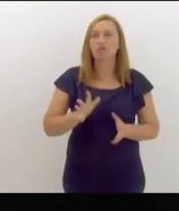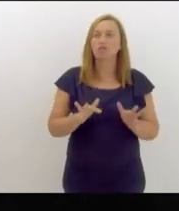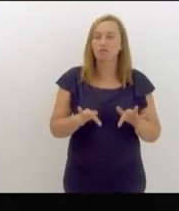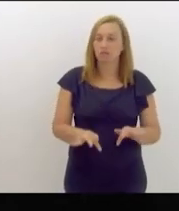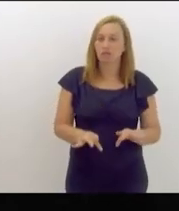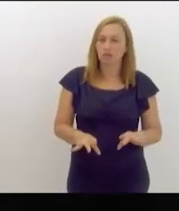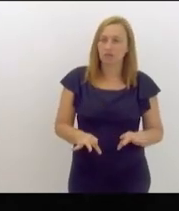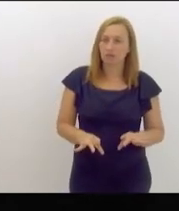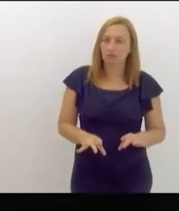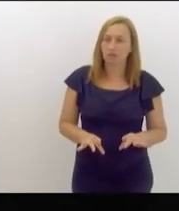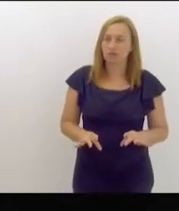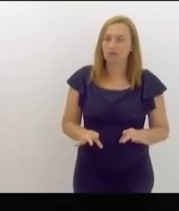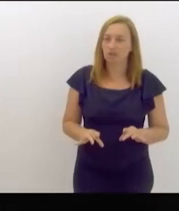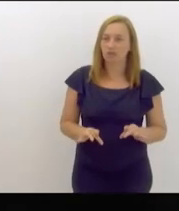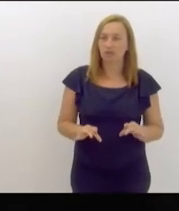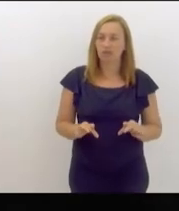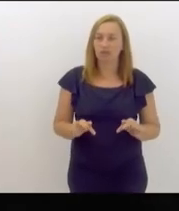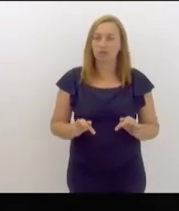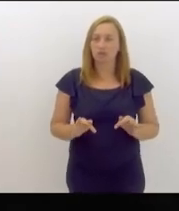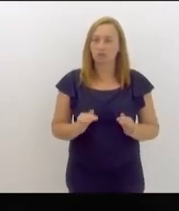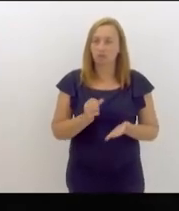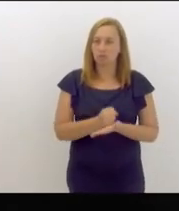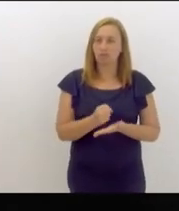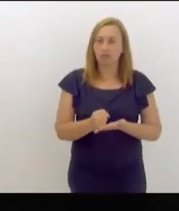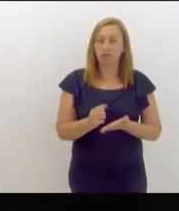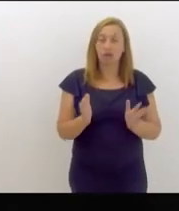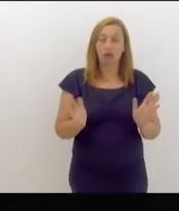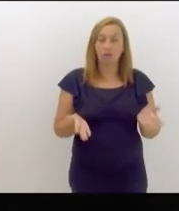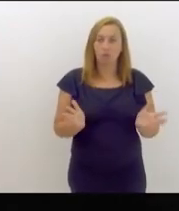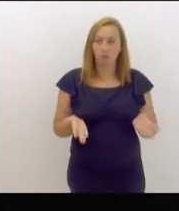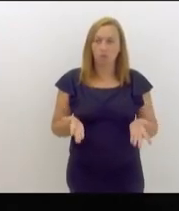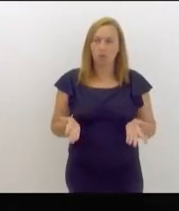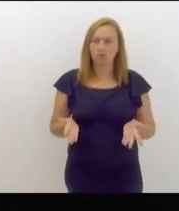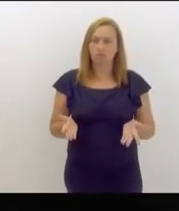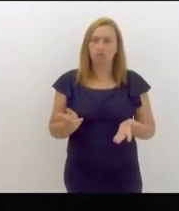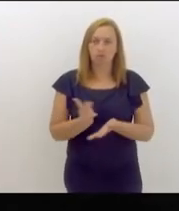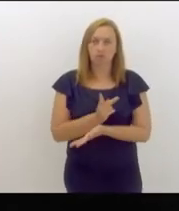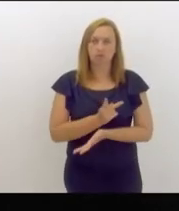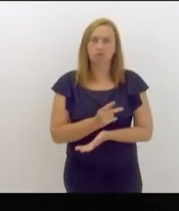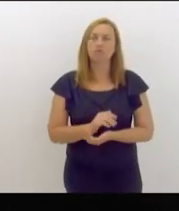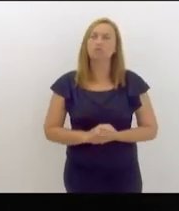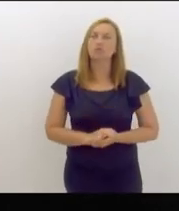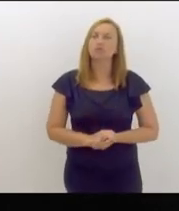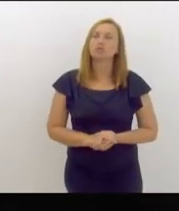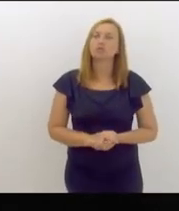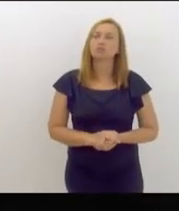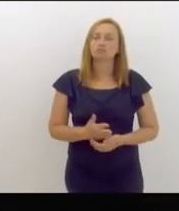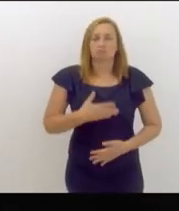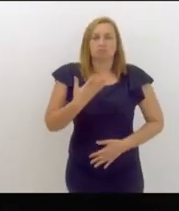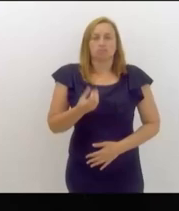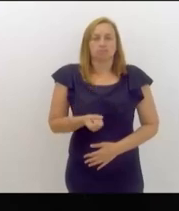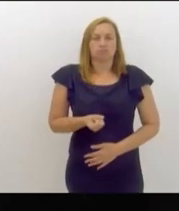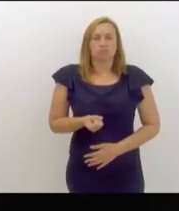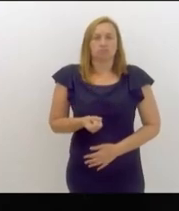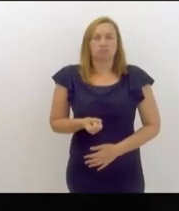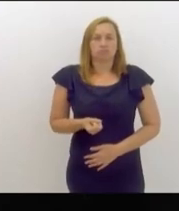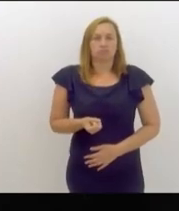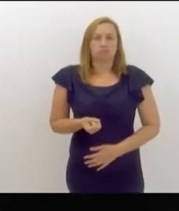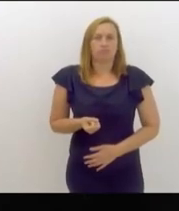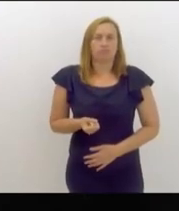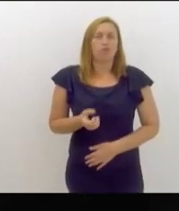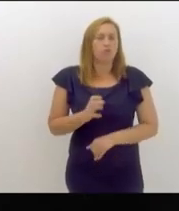concessão agora exatamente agora que aconteceu e o que nos assustou muito foi